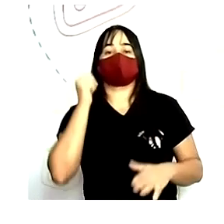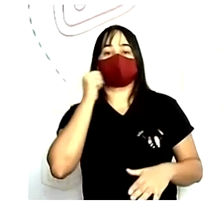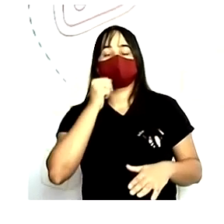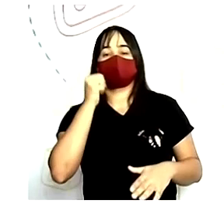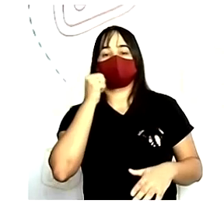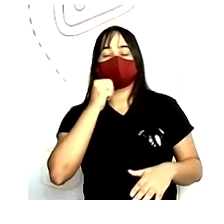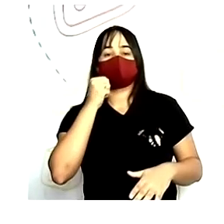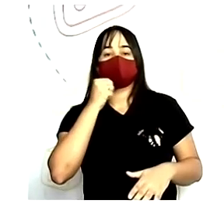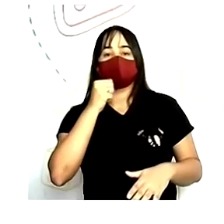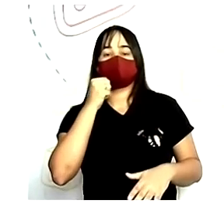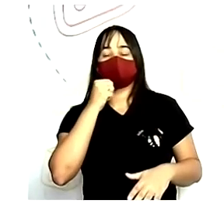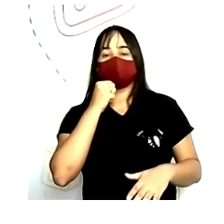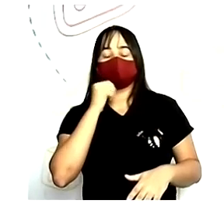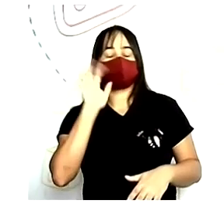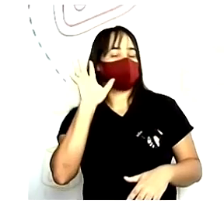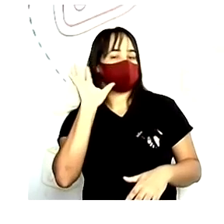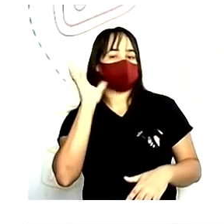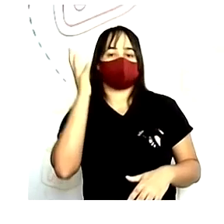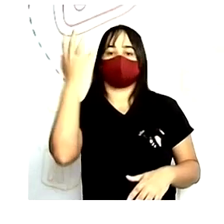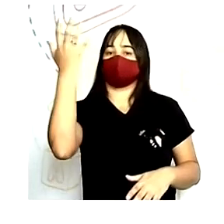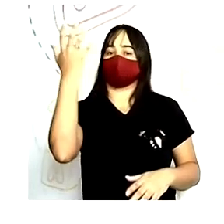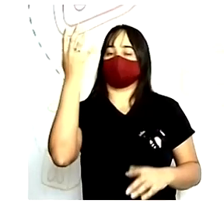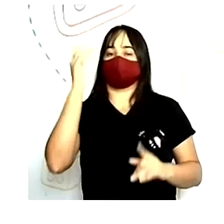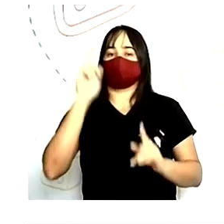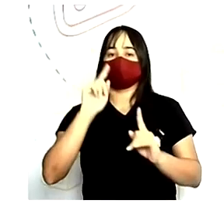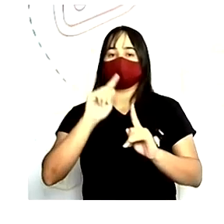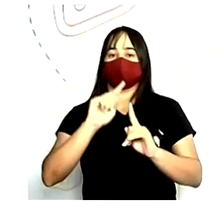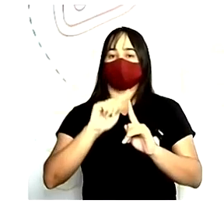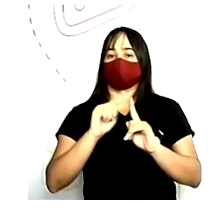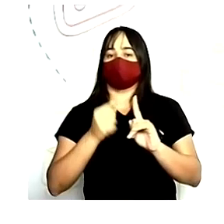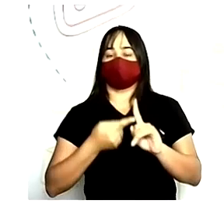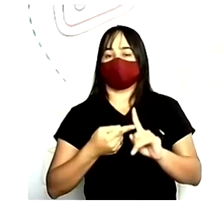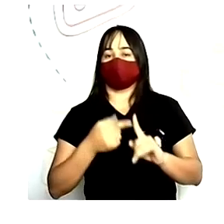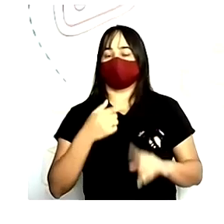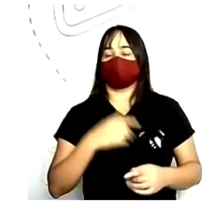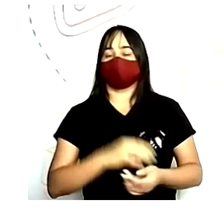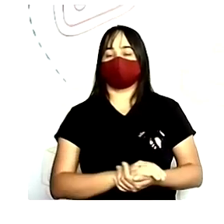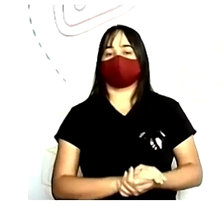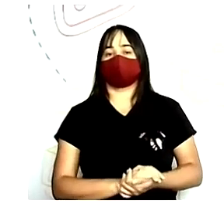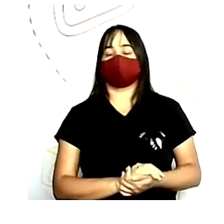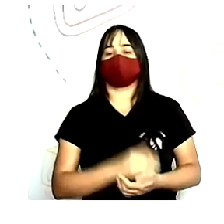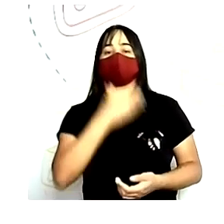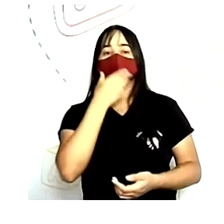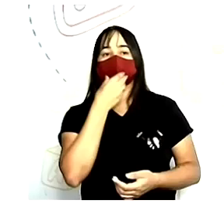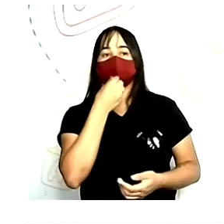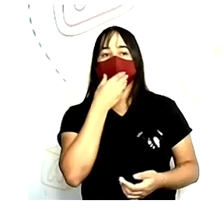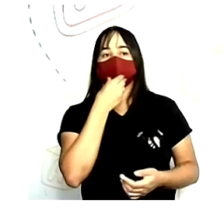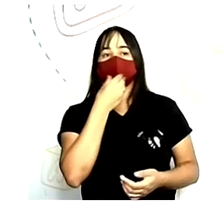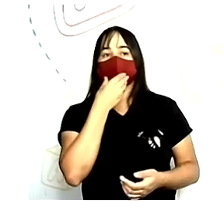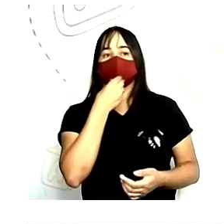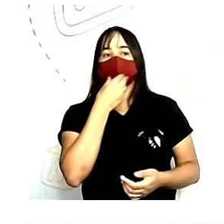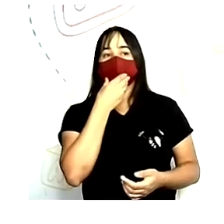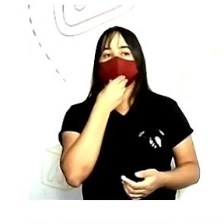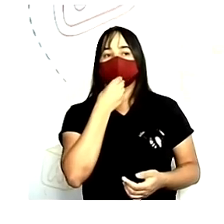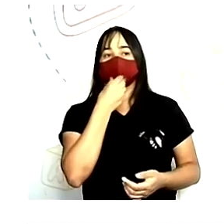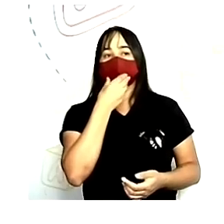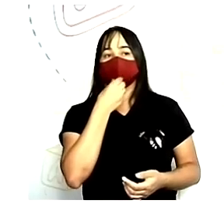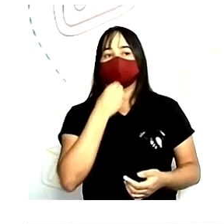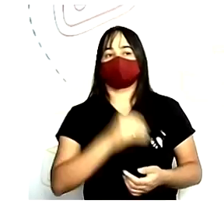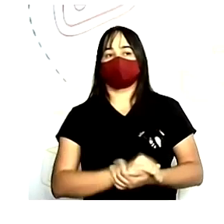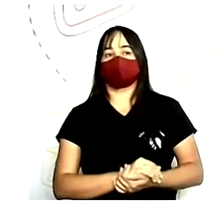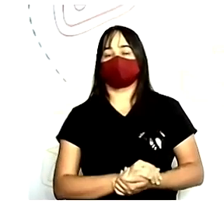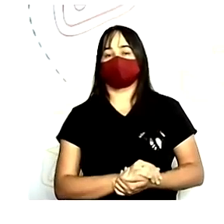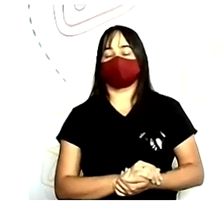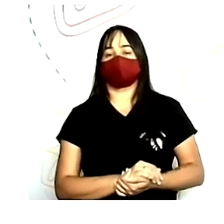mais poder ser mãe. Isso aí é definitivo. A mesma coisa no caso do homem. Só que ali, ó, vai cortar